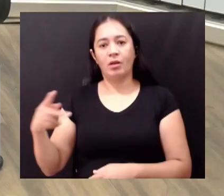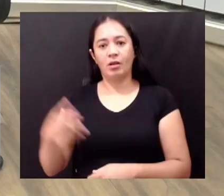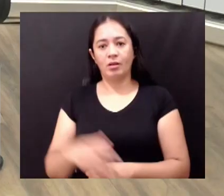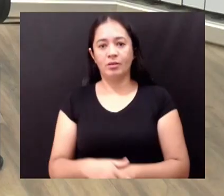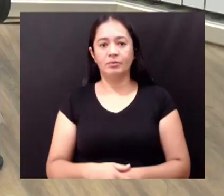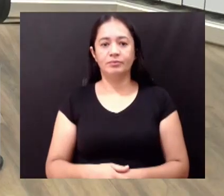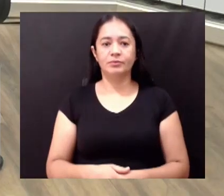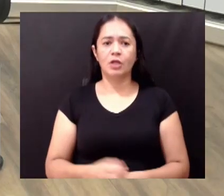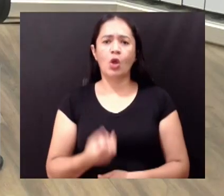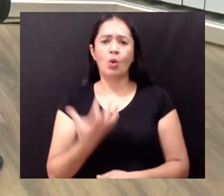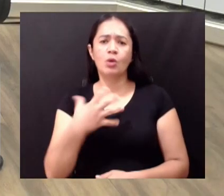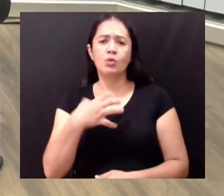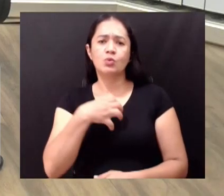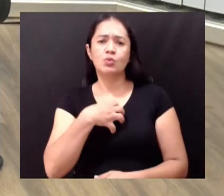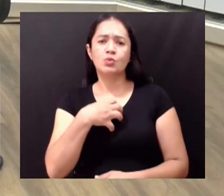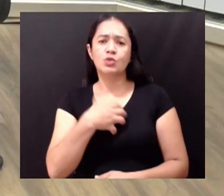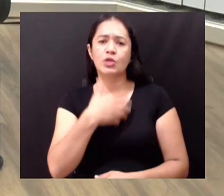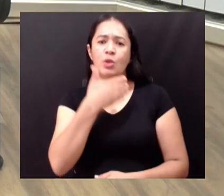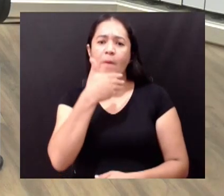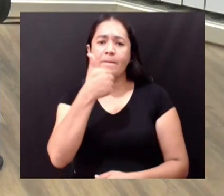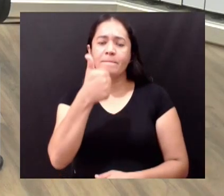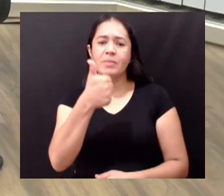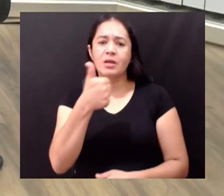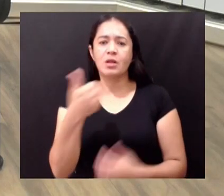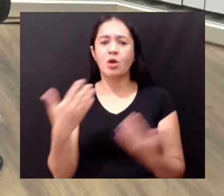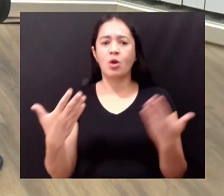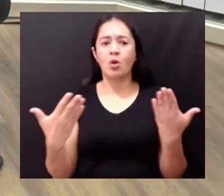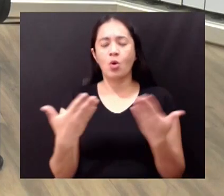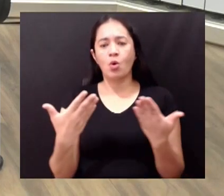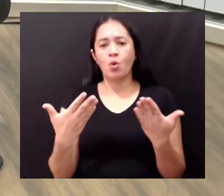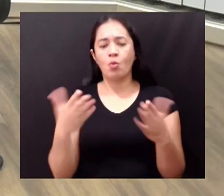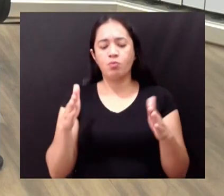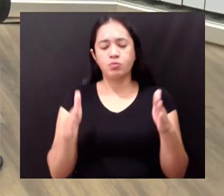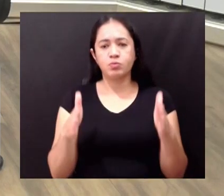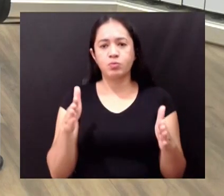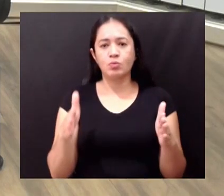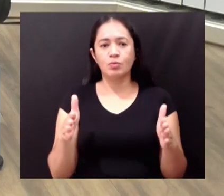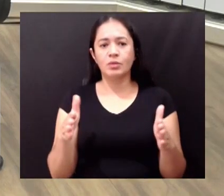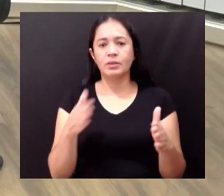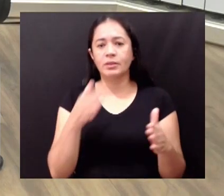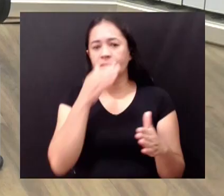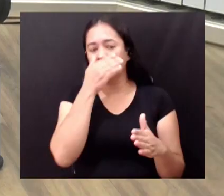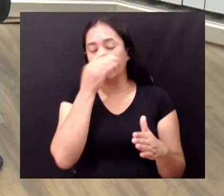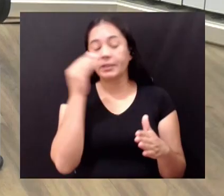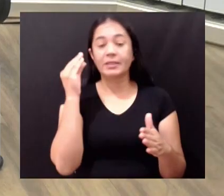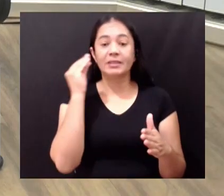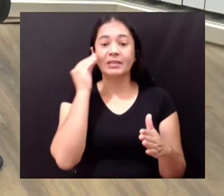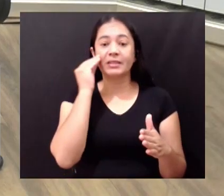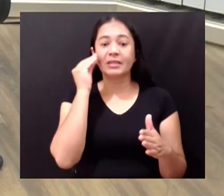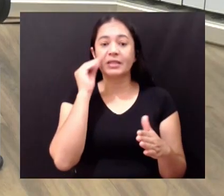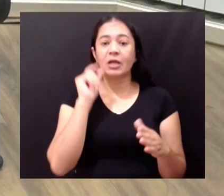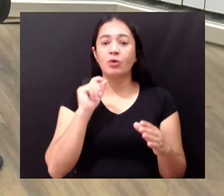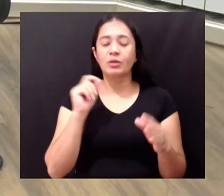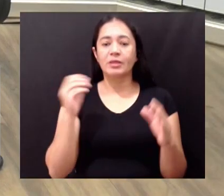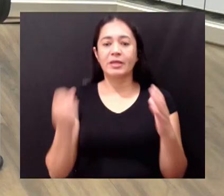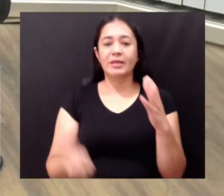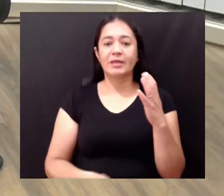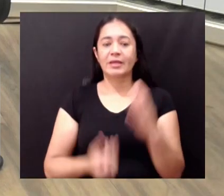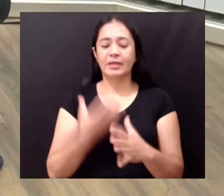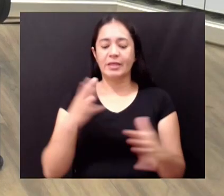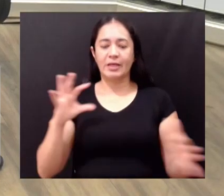pode considerar nesse período de tentar criar vínculos entre empresa e